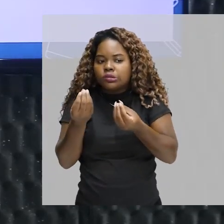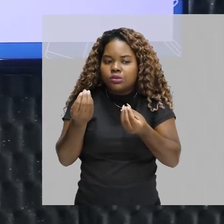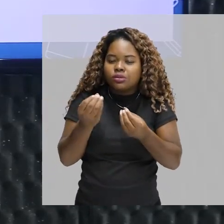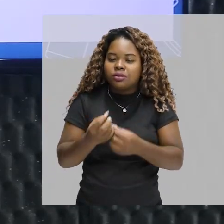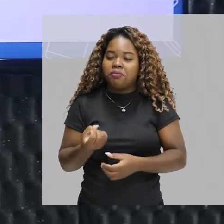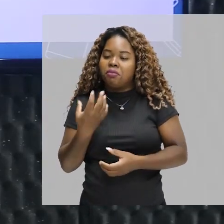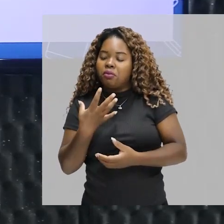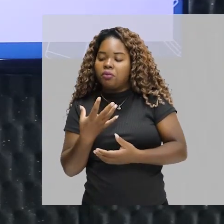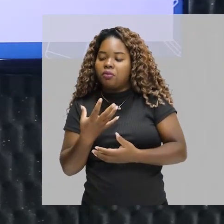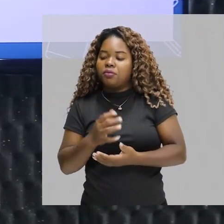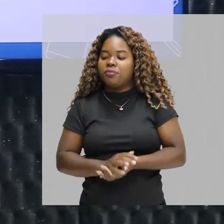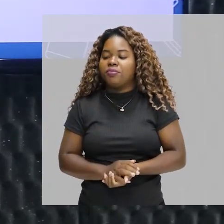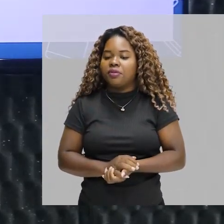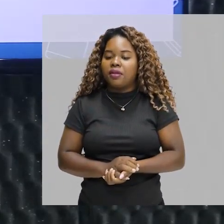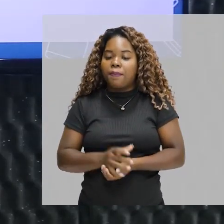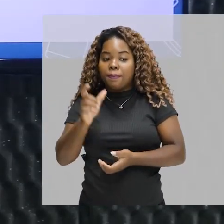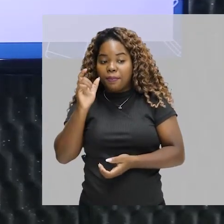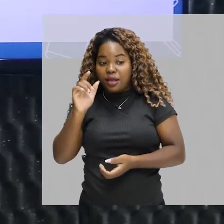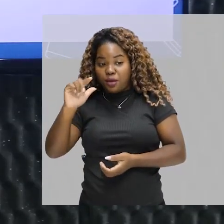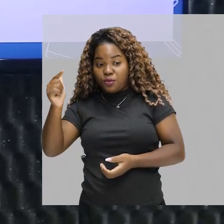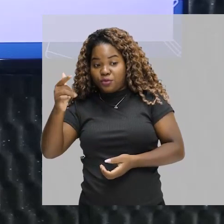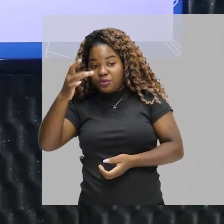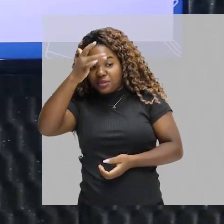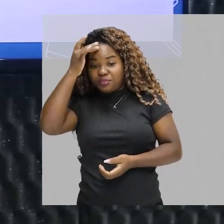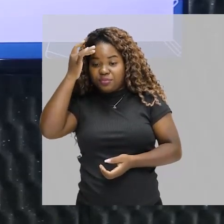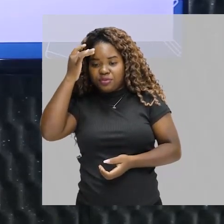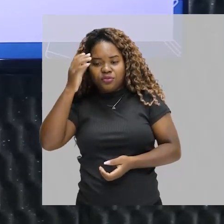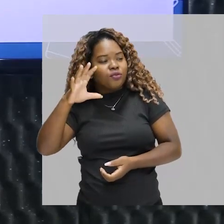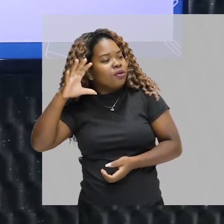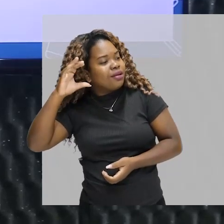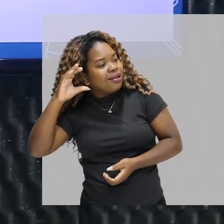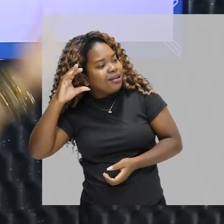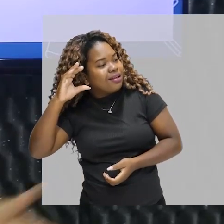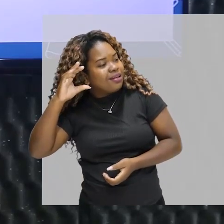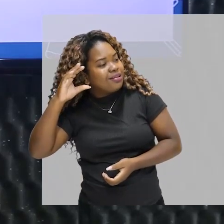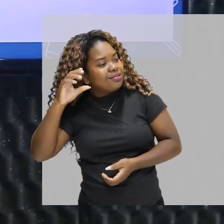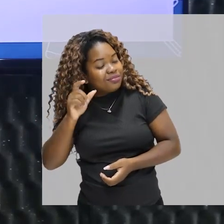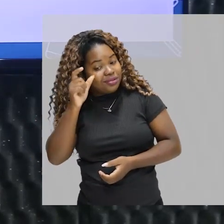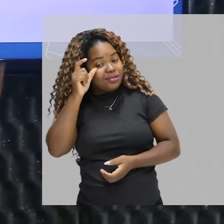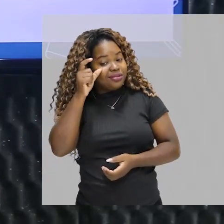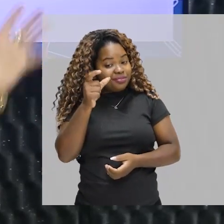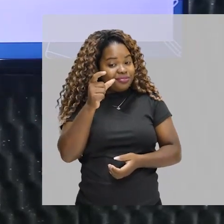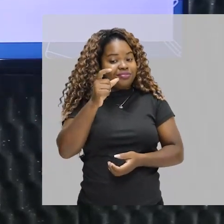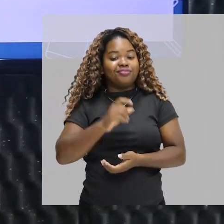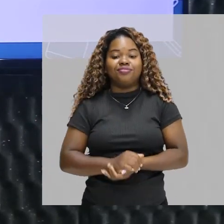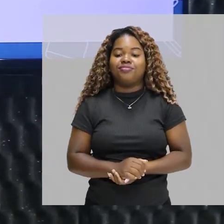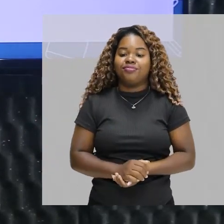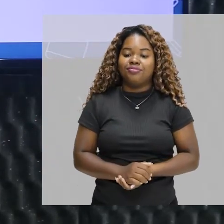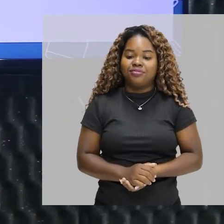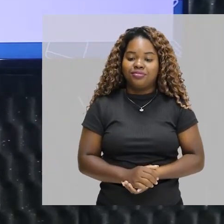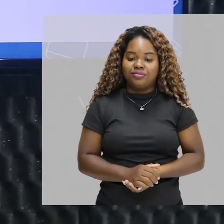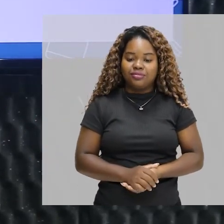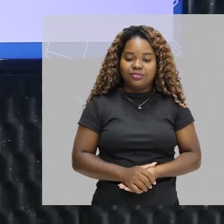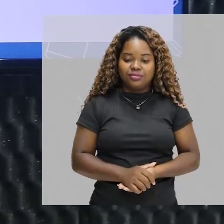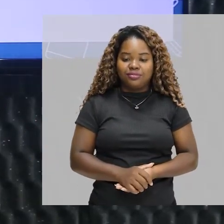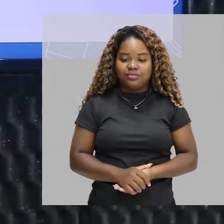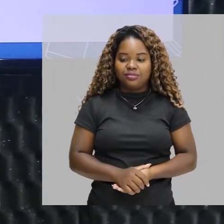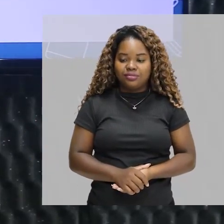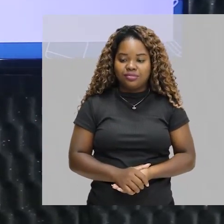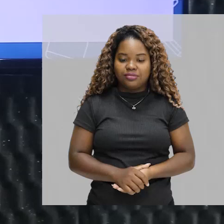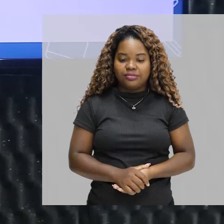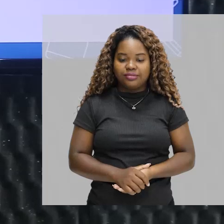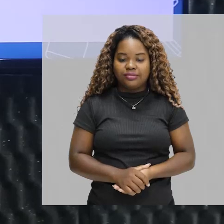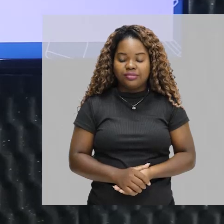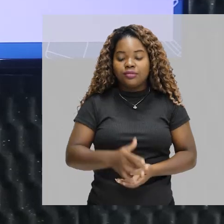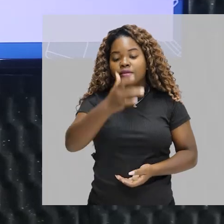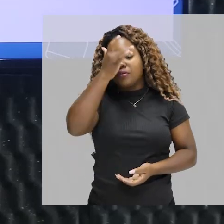ar de interesse na outra pessoa, né? Lógico que ela colocou uma coisa interessante é para dar um ar de interesse, né? Mas é porque a redação tá assim mesmo. Então,